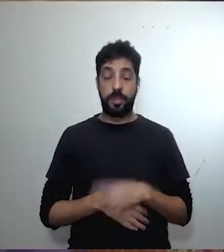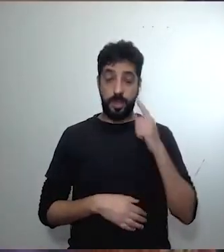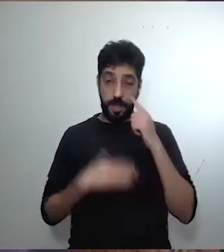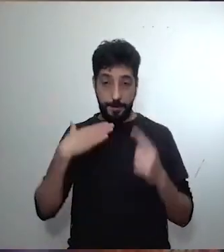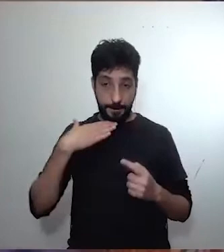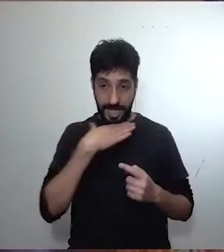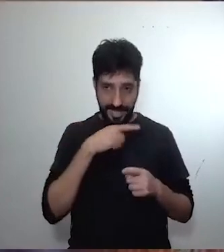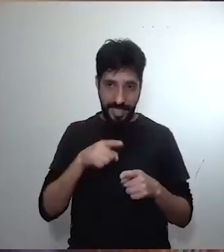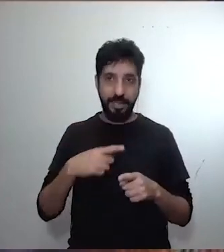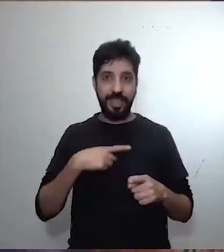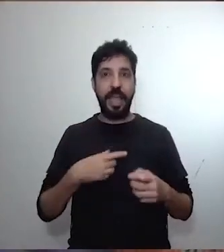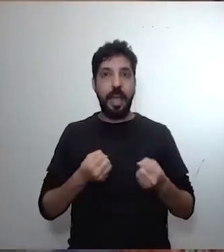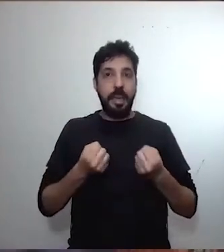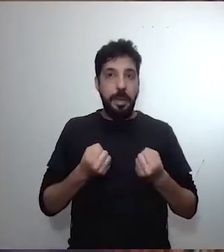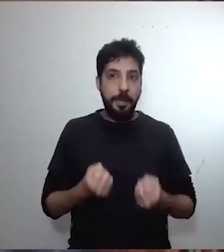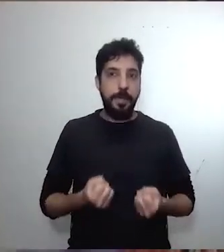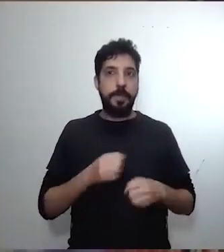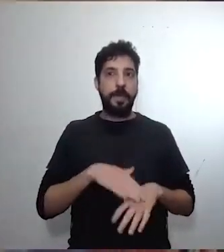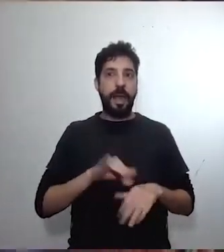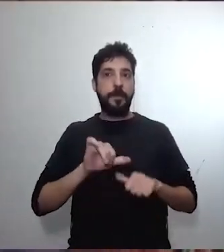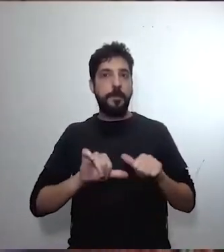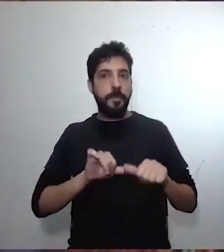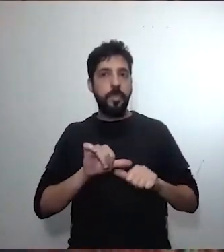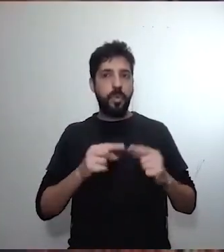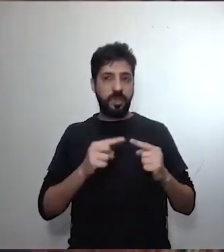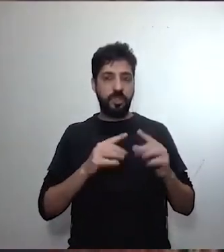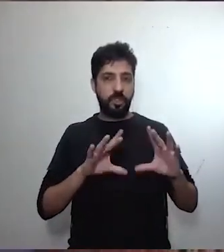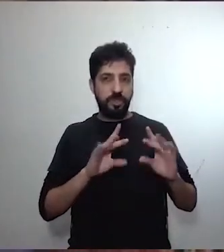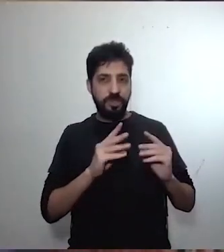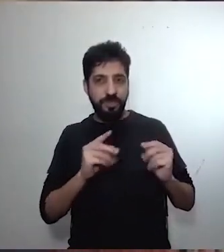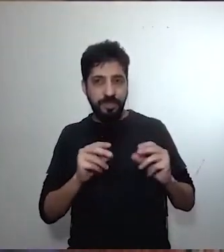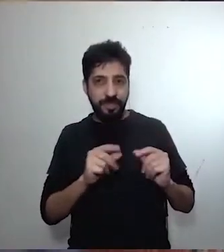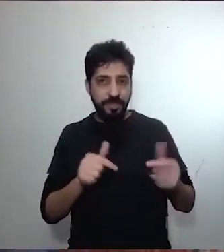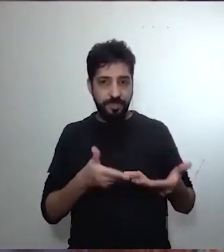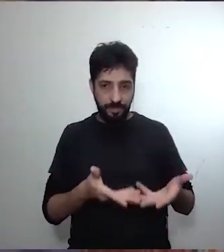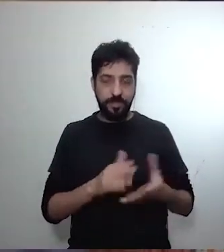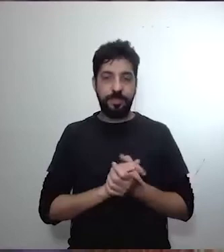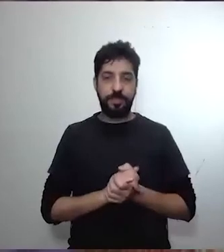Então aí você percebe que ela já vai ficando mais pesada, né? Já vai mudando a consistência.